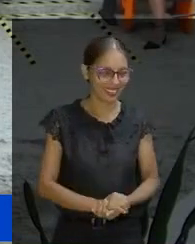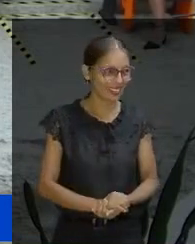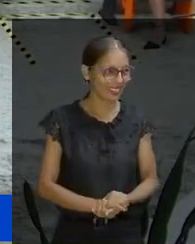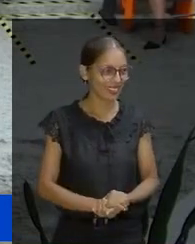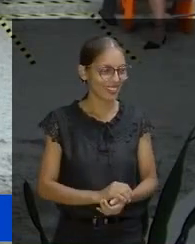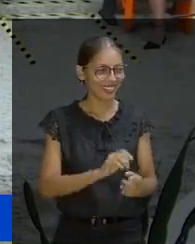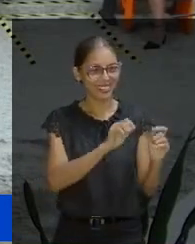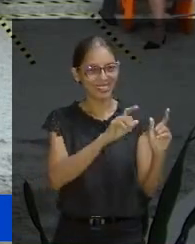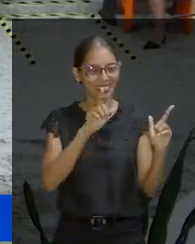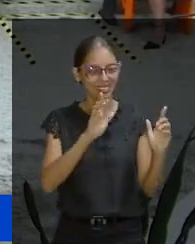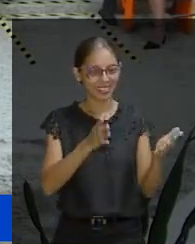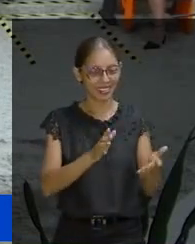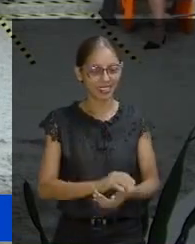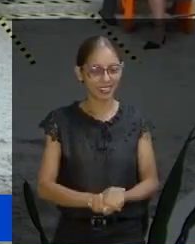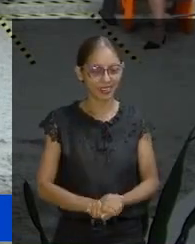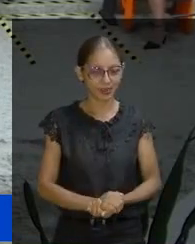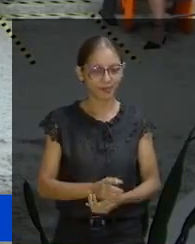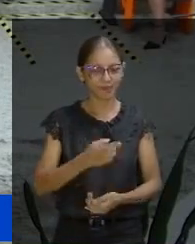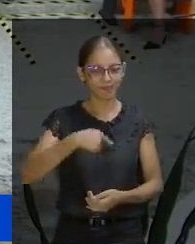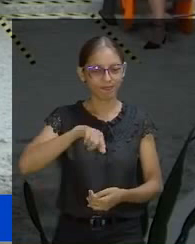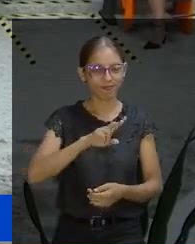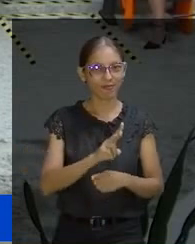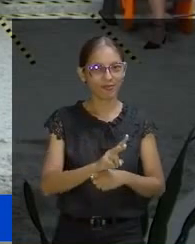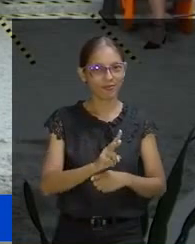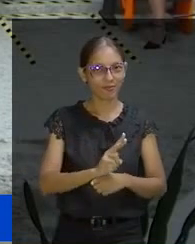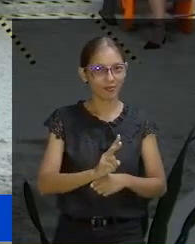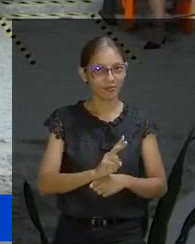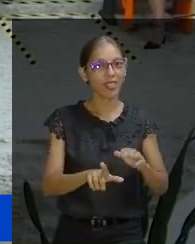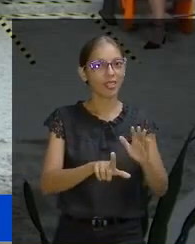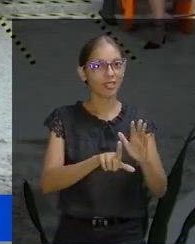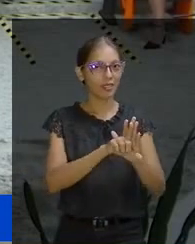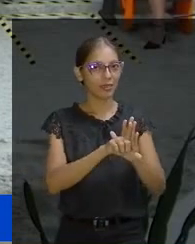Certo? Somos os olhos da lei.